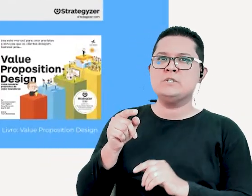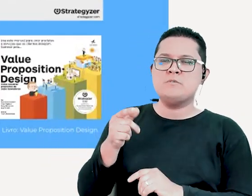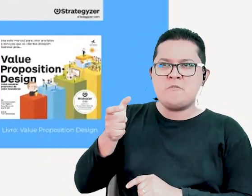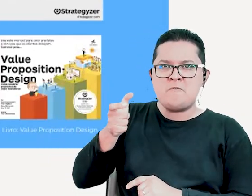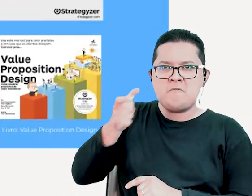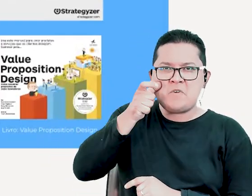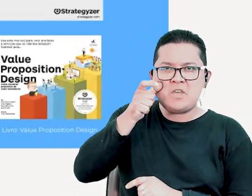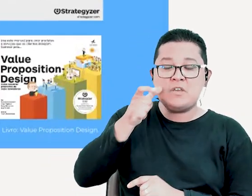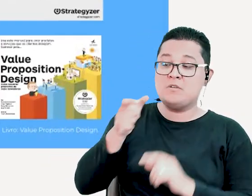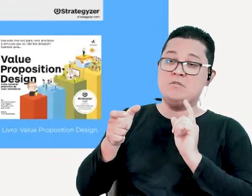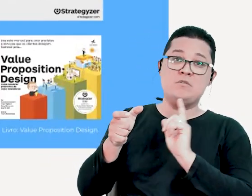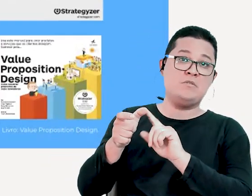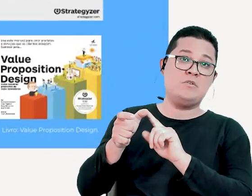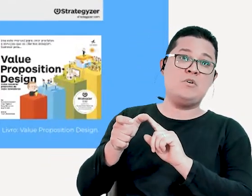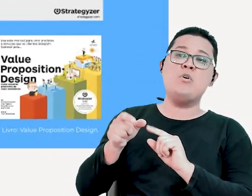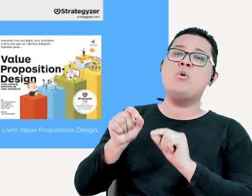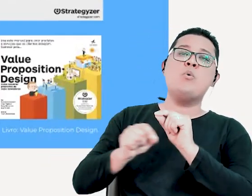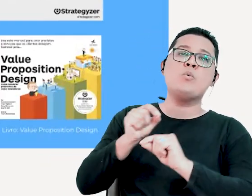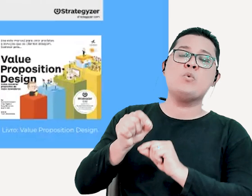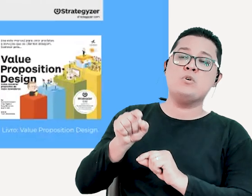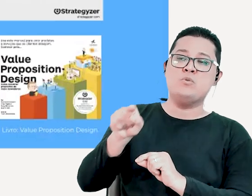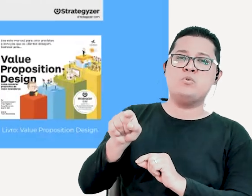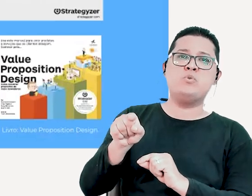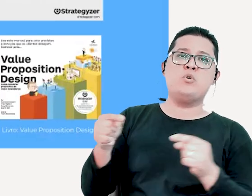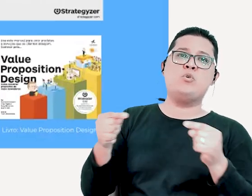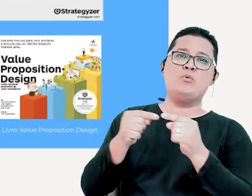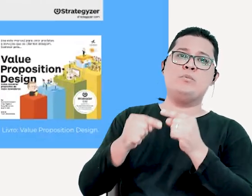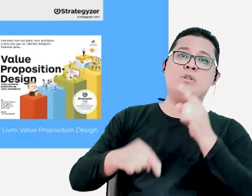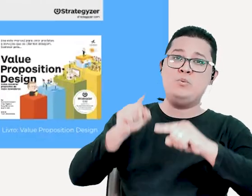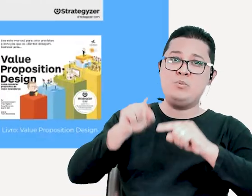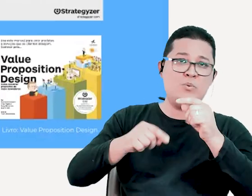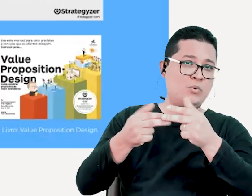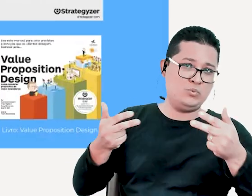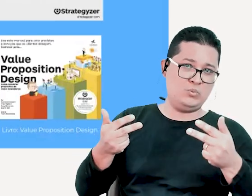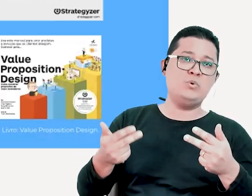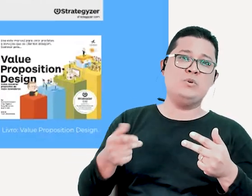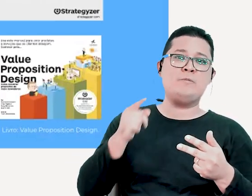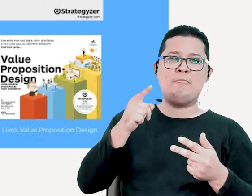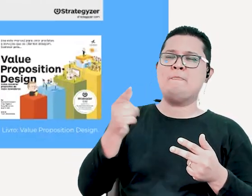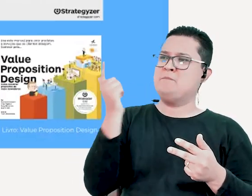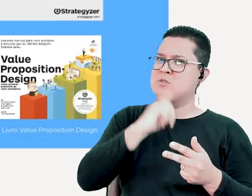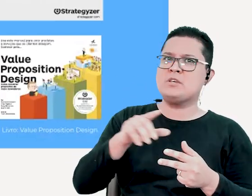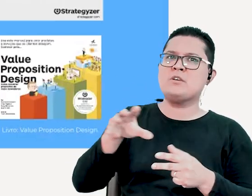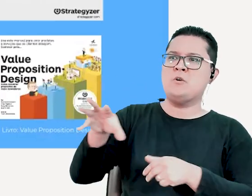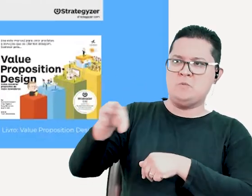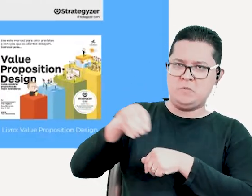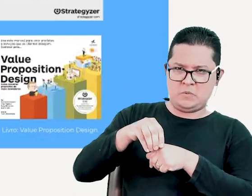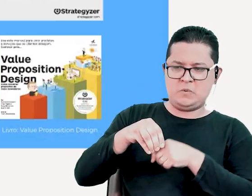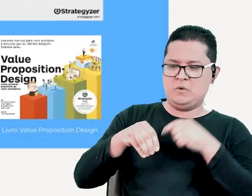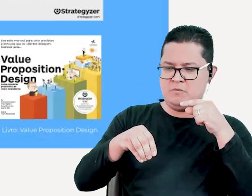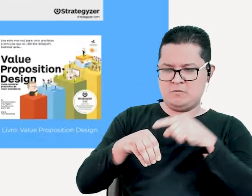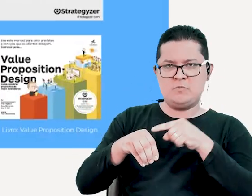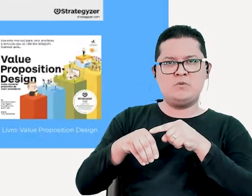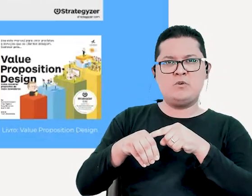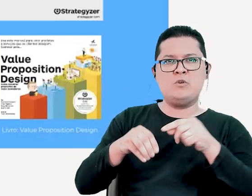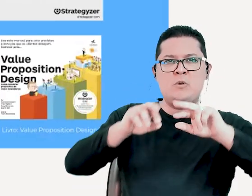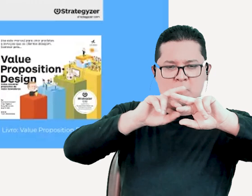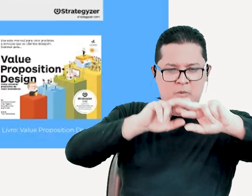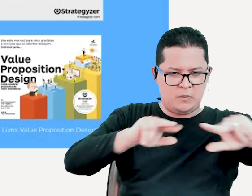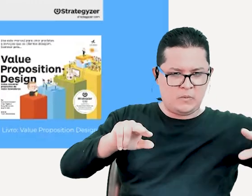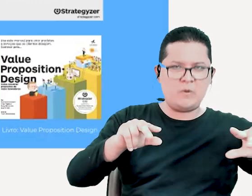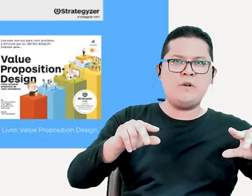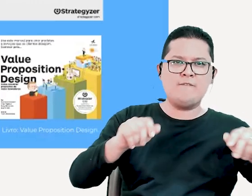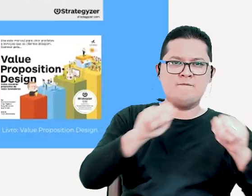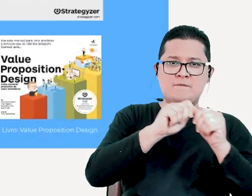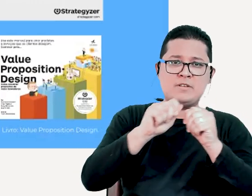produto, para a gente conseguir produtizar tudo isso, né? Então, para a gente ter uma vida ali de produto. Então, os frameworks,